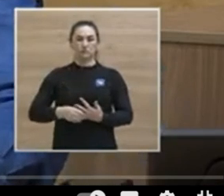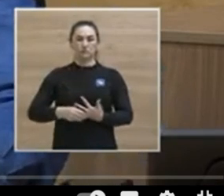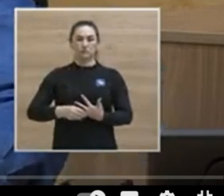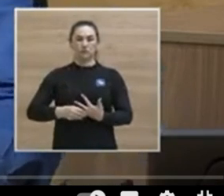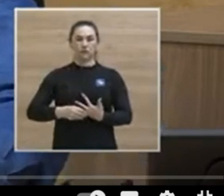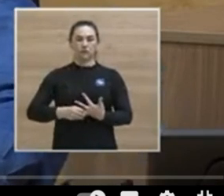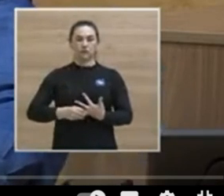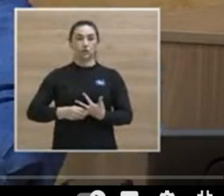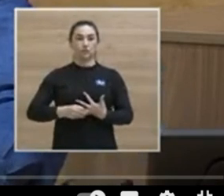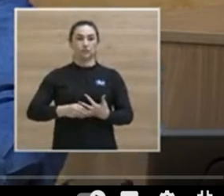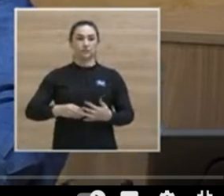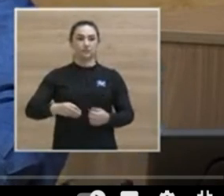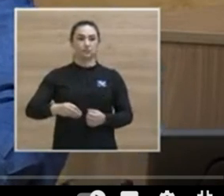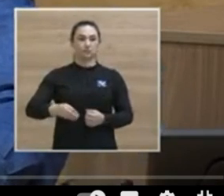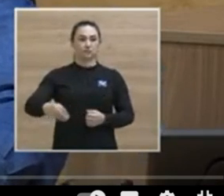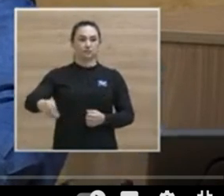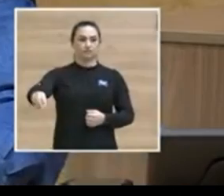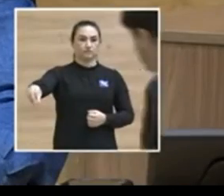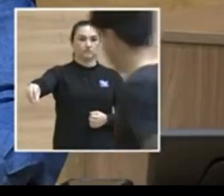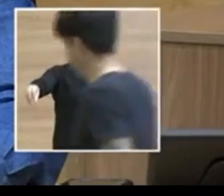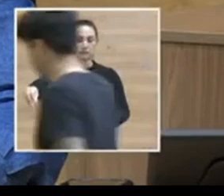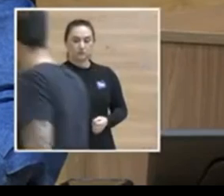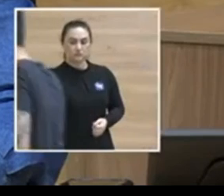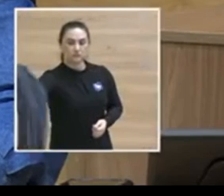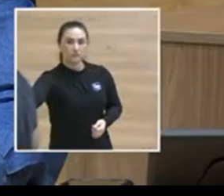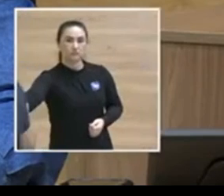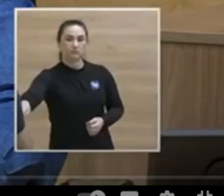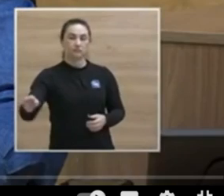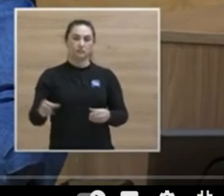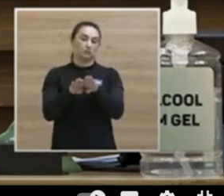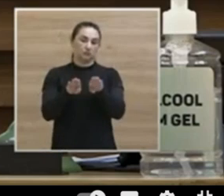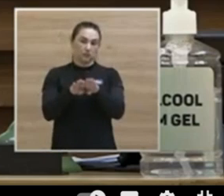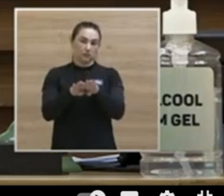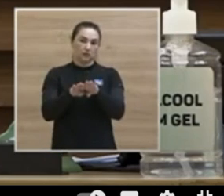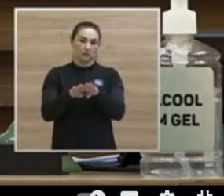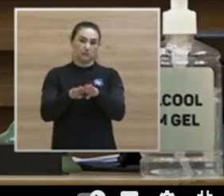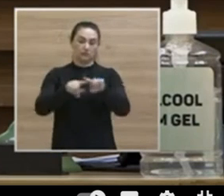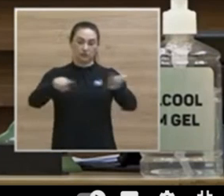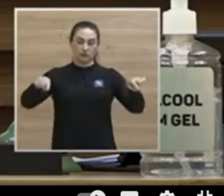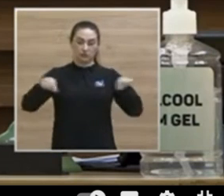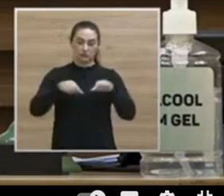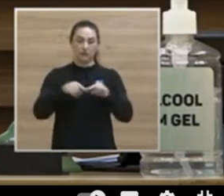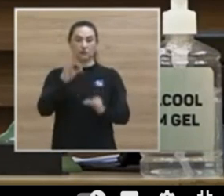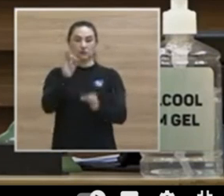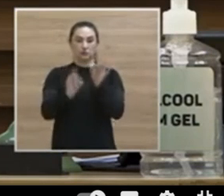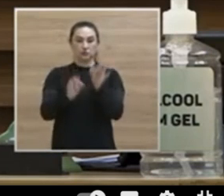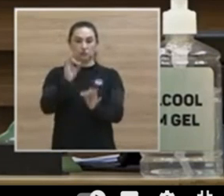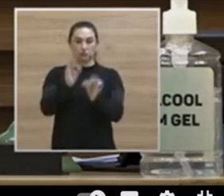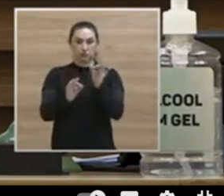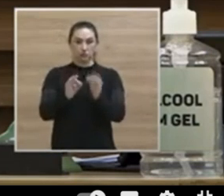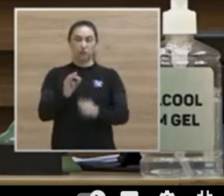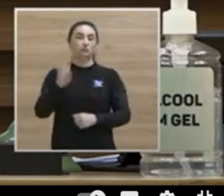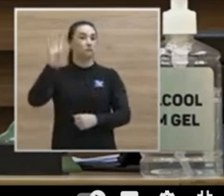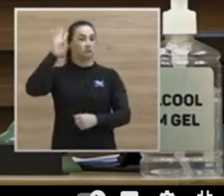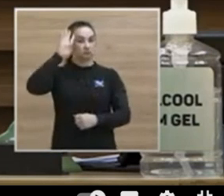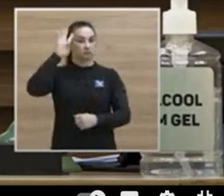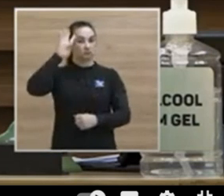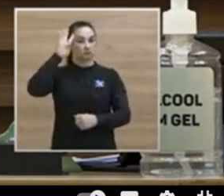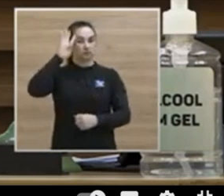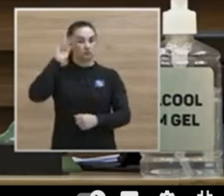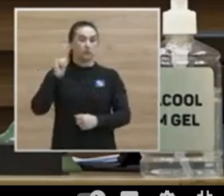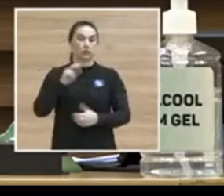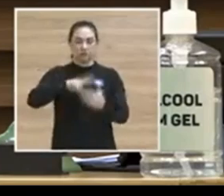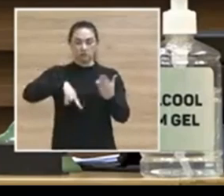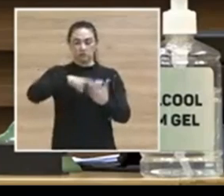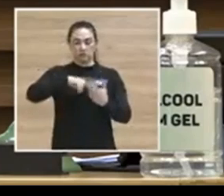primeira votação entre eles a filiação da Câmara de Vereadores de Pato Branco na associação das câmaras municipais do